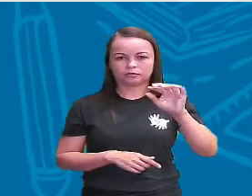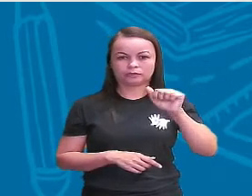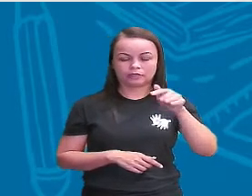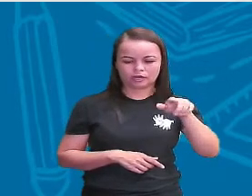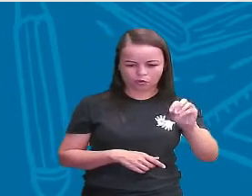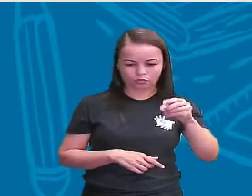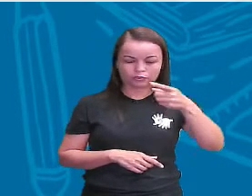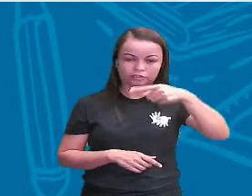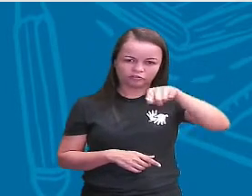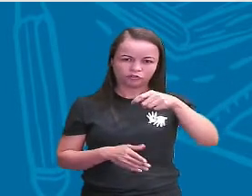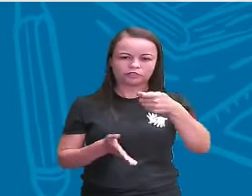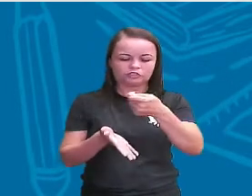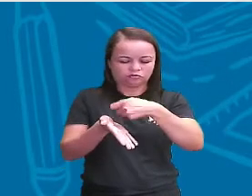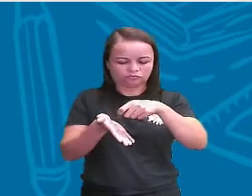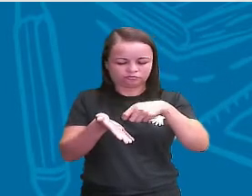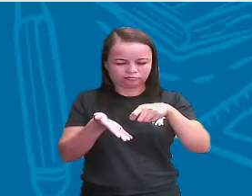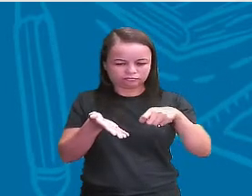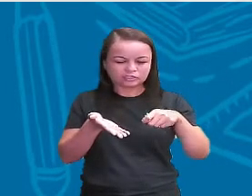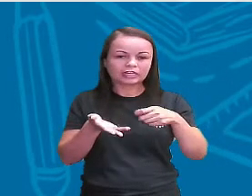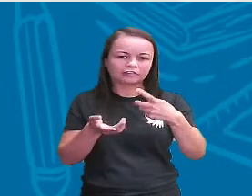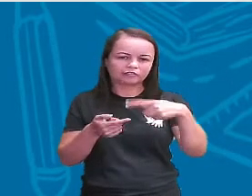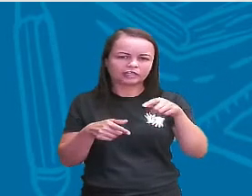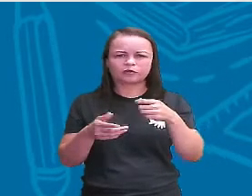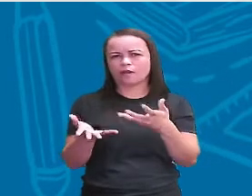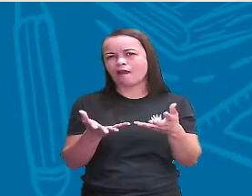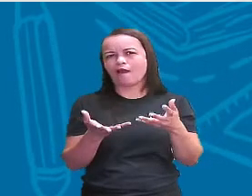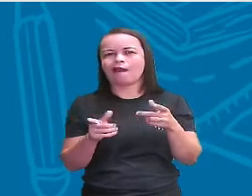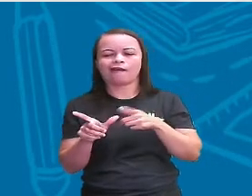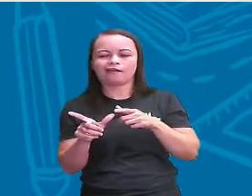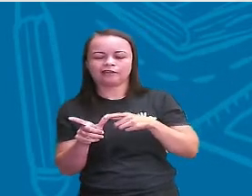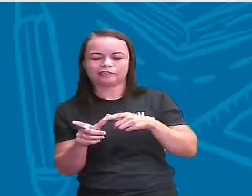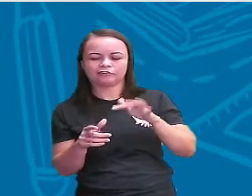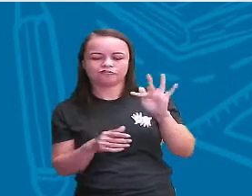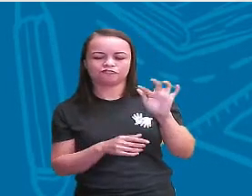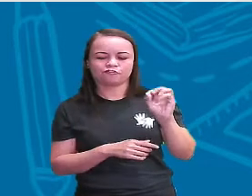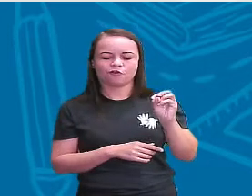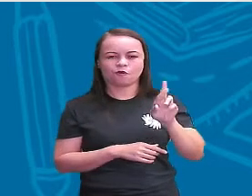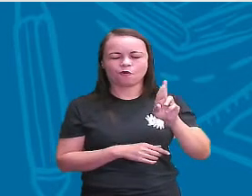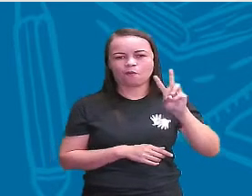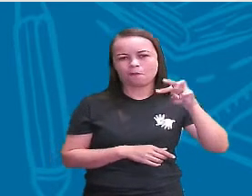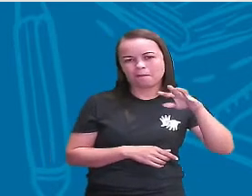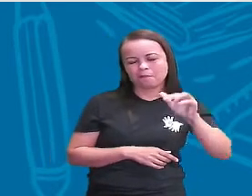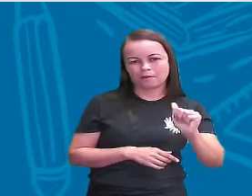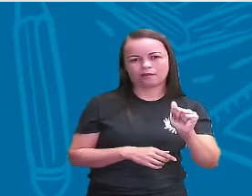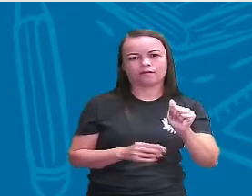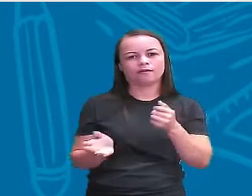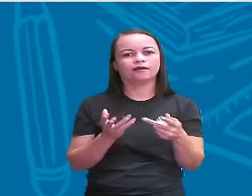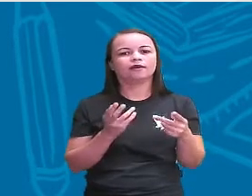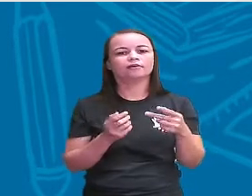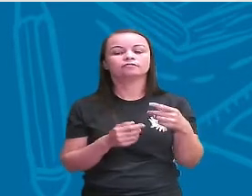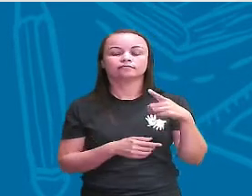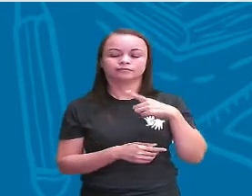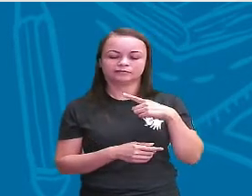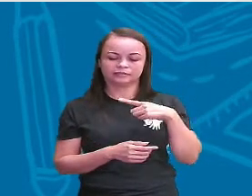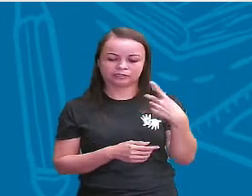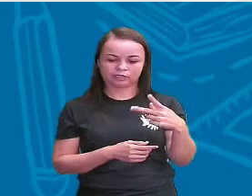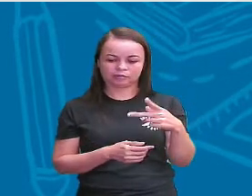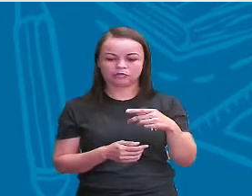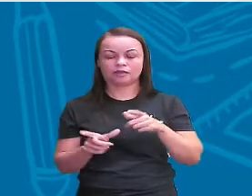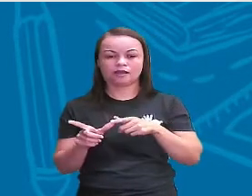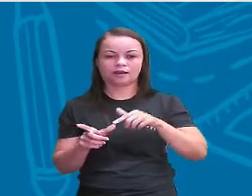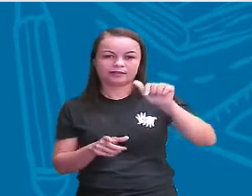vocês estão usando atualmente, que falam assim, é letra de forma, tia, é a letra bastão. Temos aqui, ó, a letra